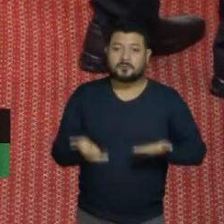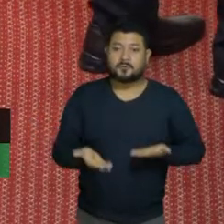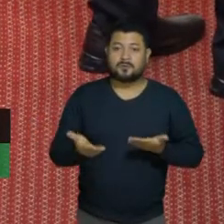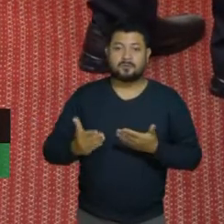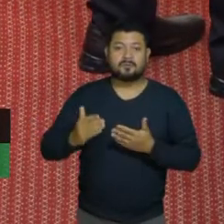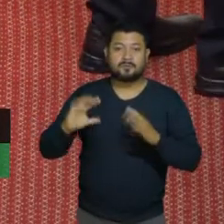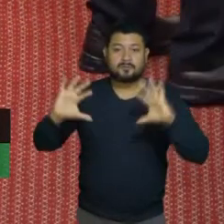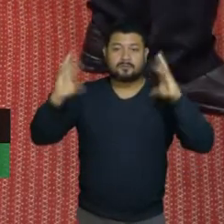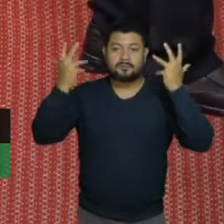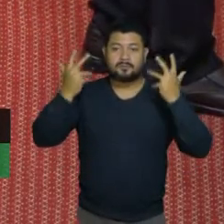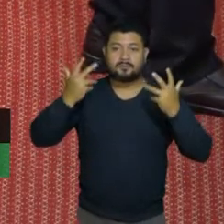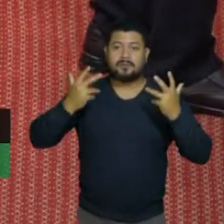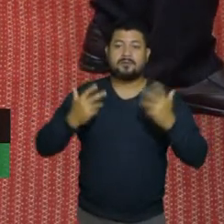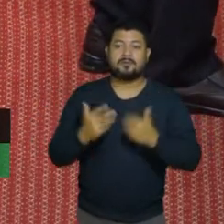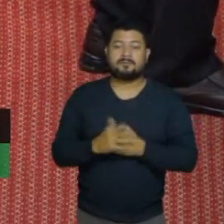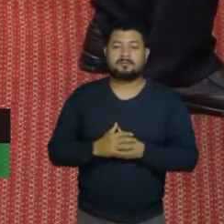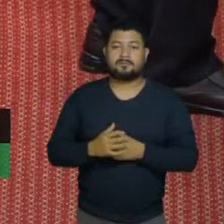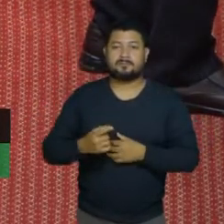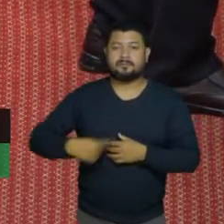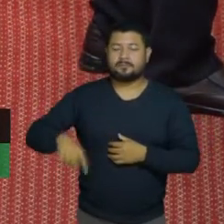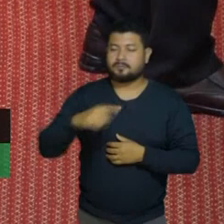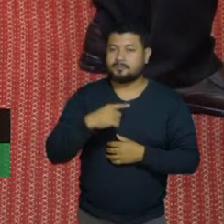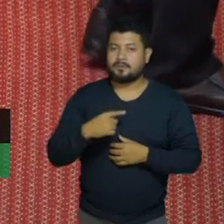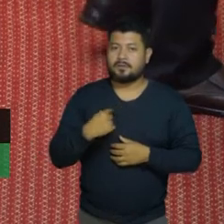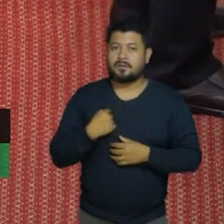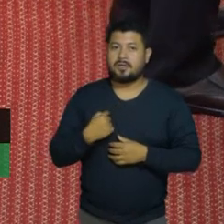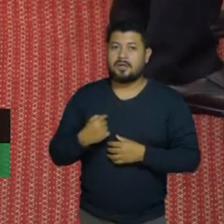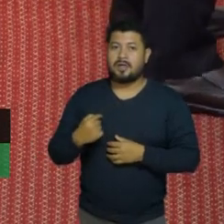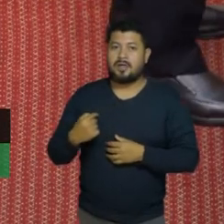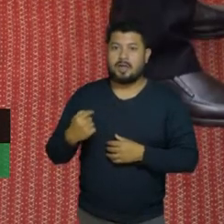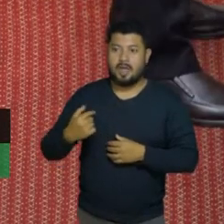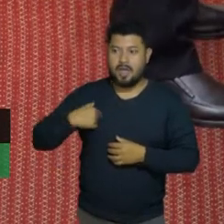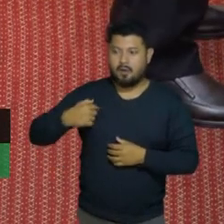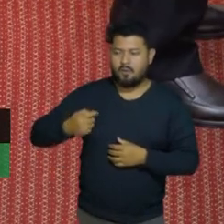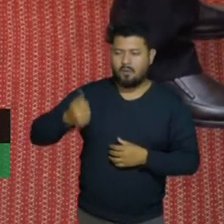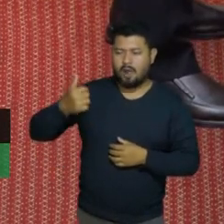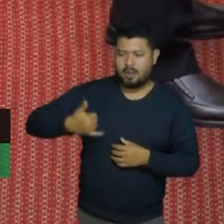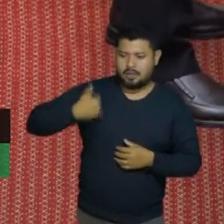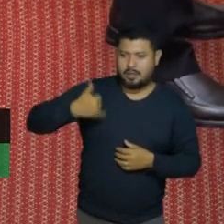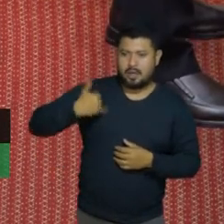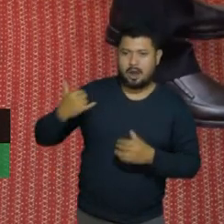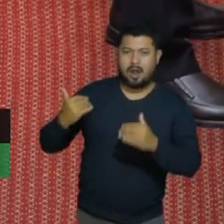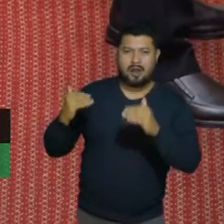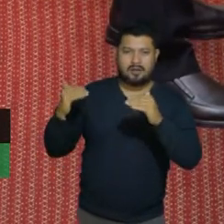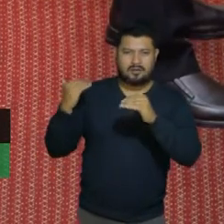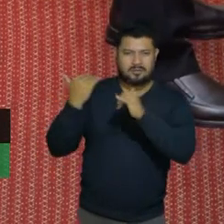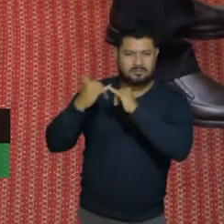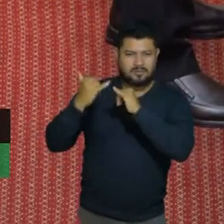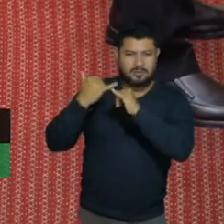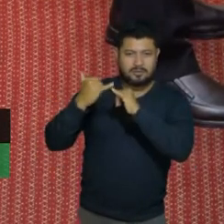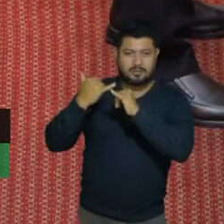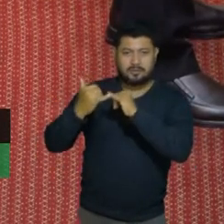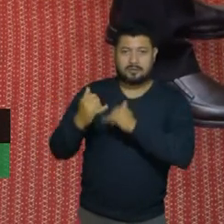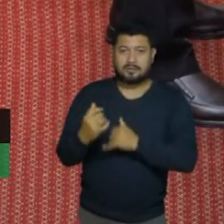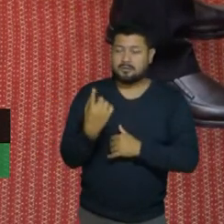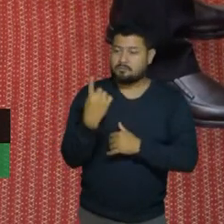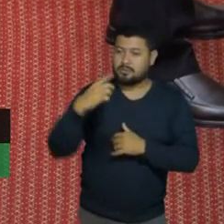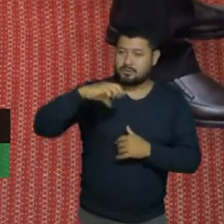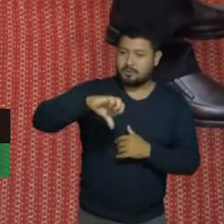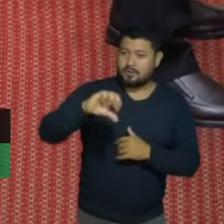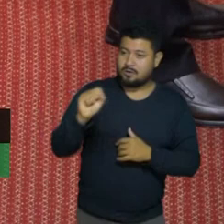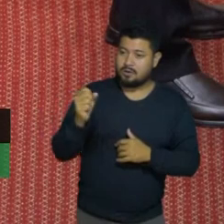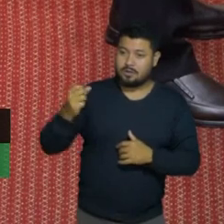nós, lagianos. E eu tenho praticamente a mesma idade da festa desde que ela foi retomada, lá em 1989. Então, eu